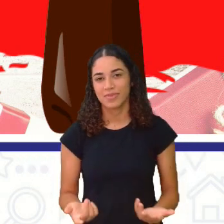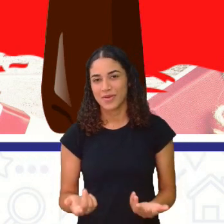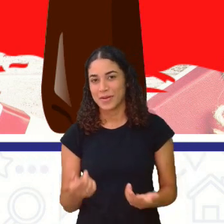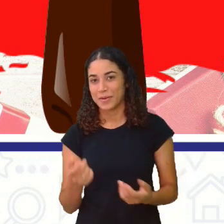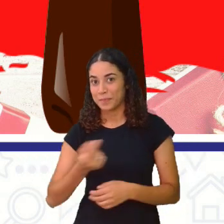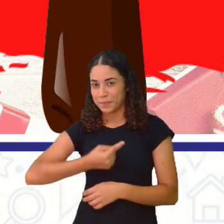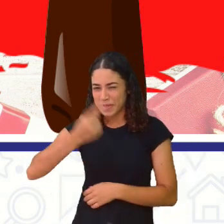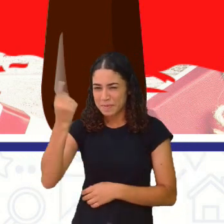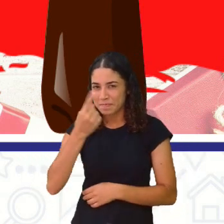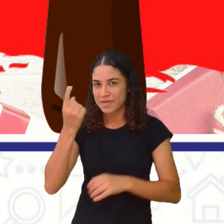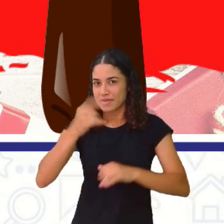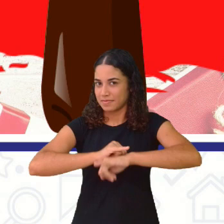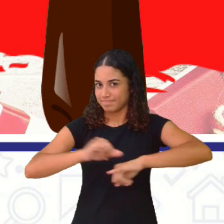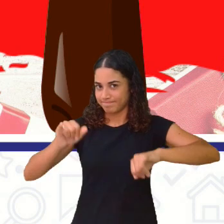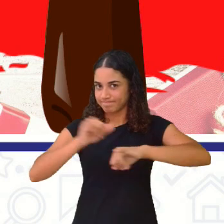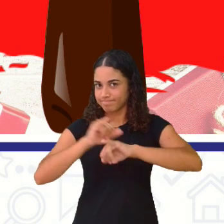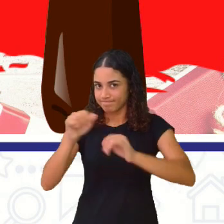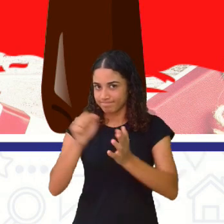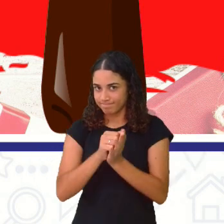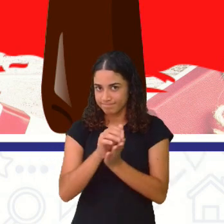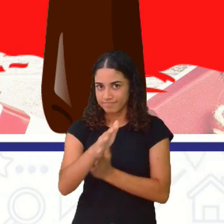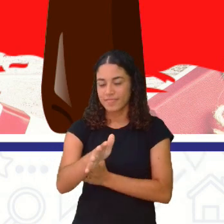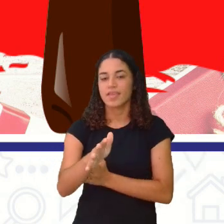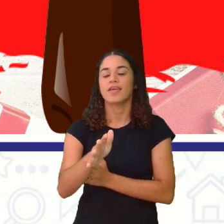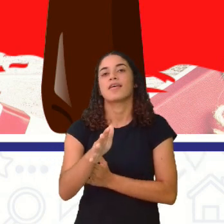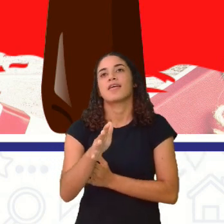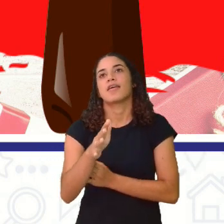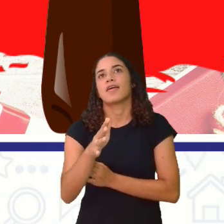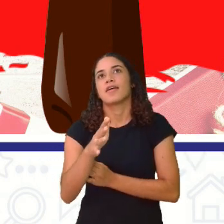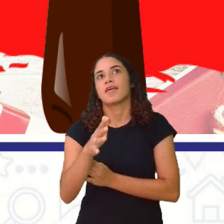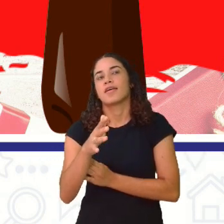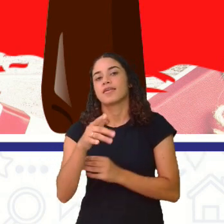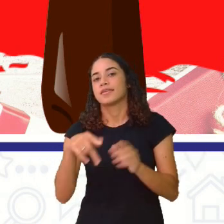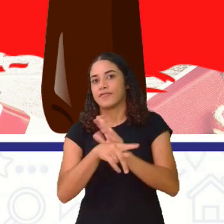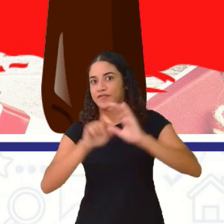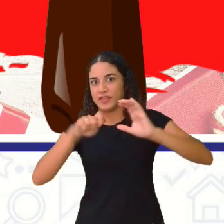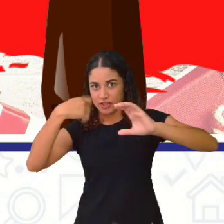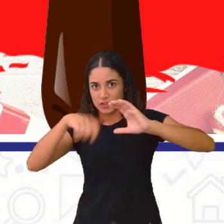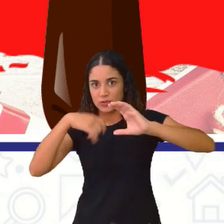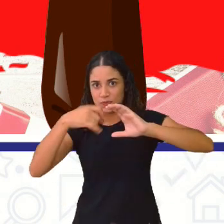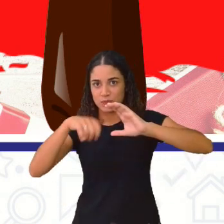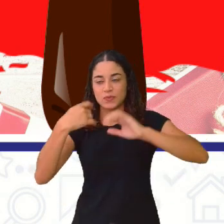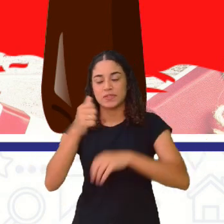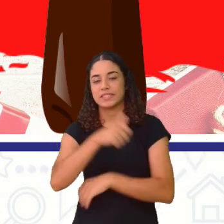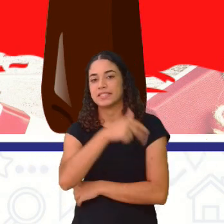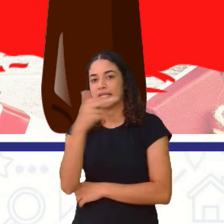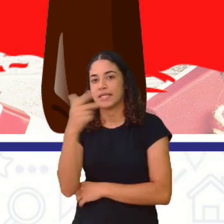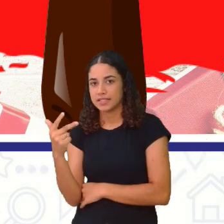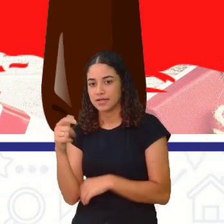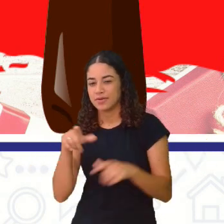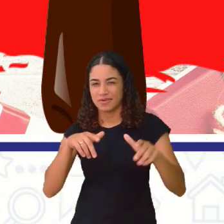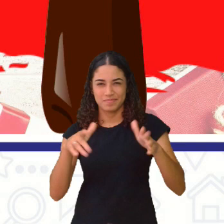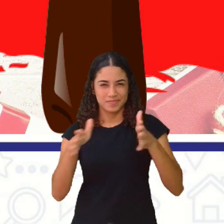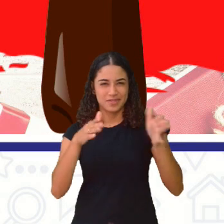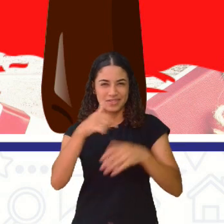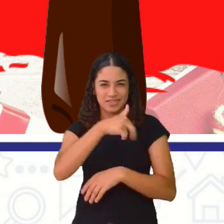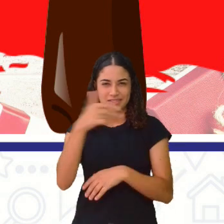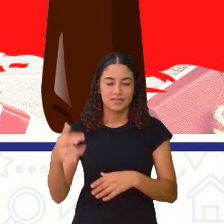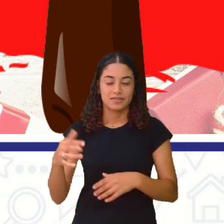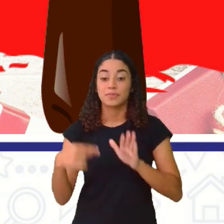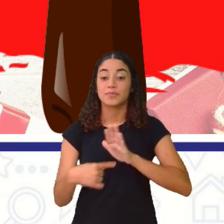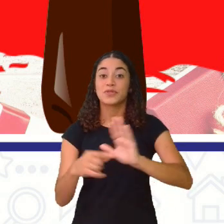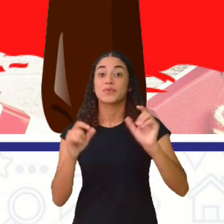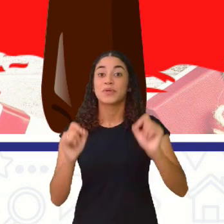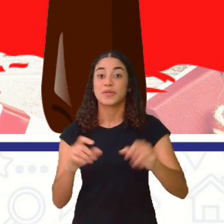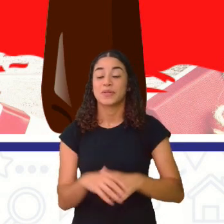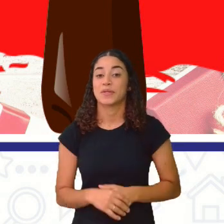primeiras propagandas, né, de vídeo, né, que foi realizada pela Coca-Cola no Natal, ela mostrava a